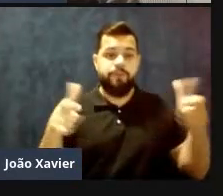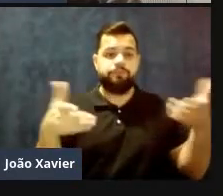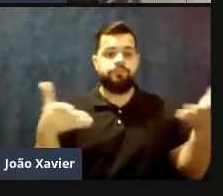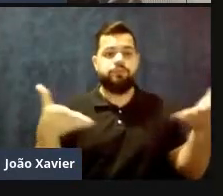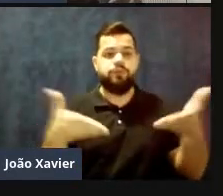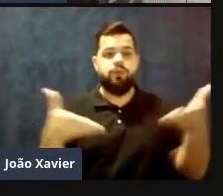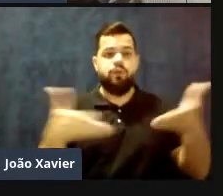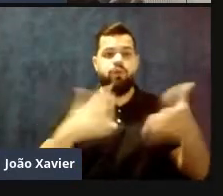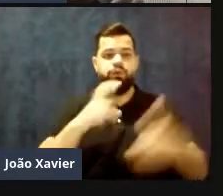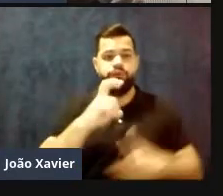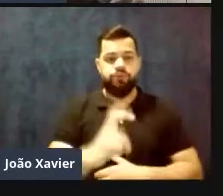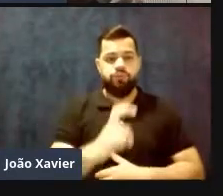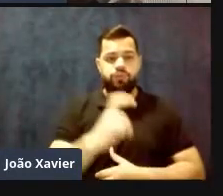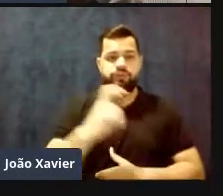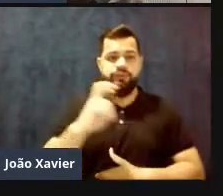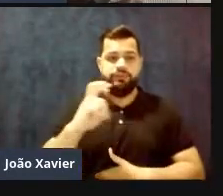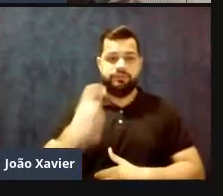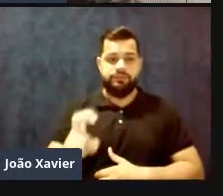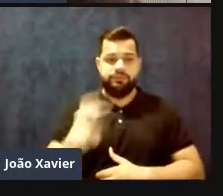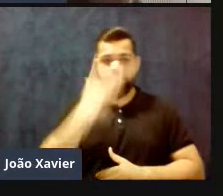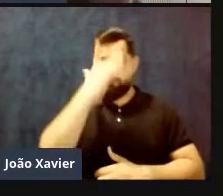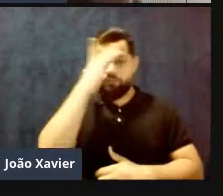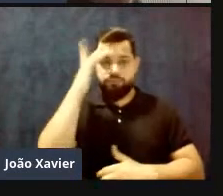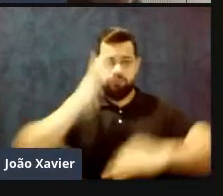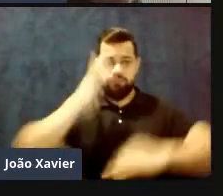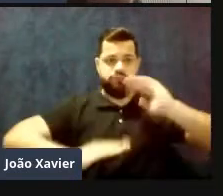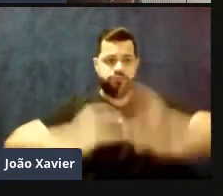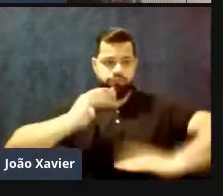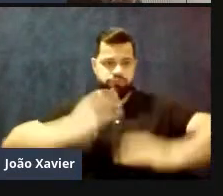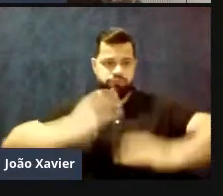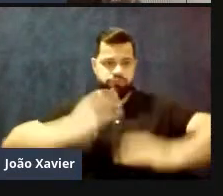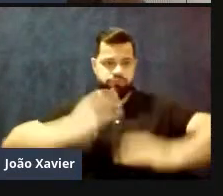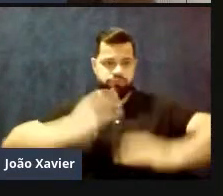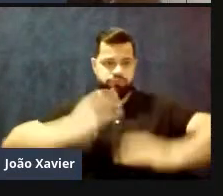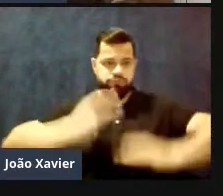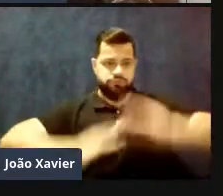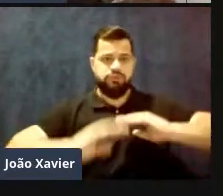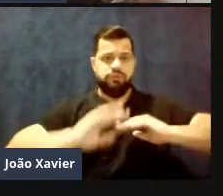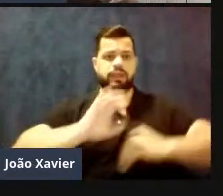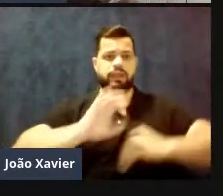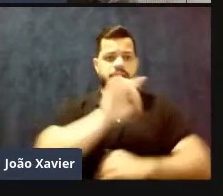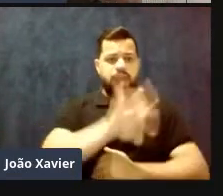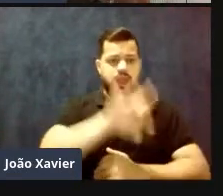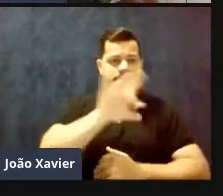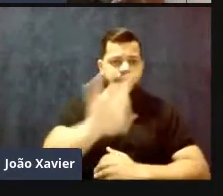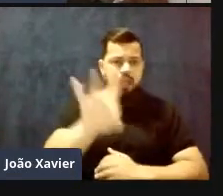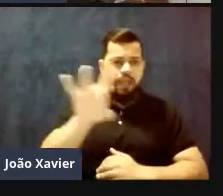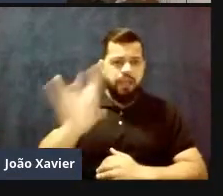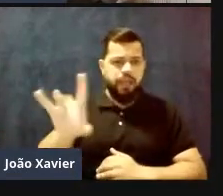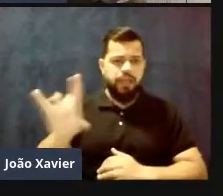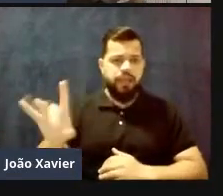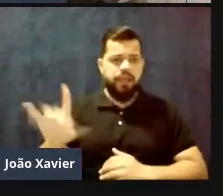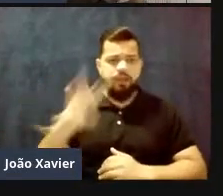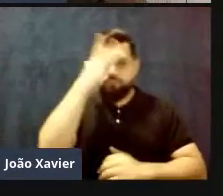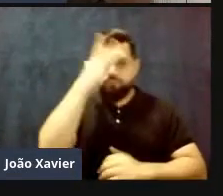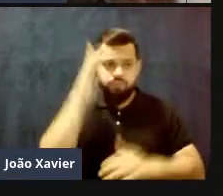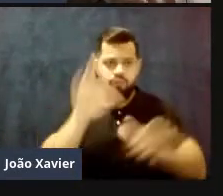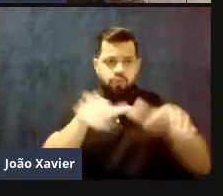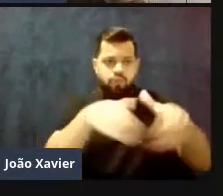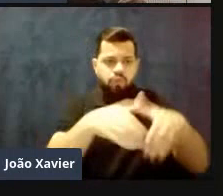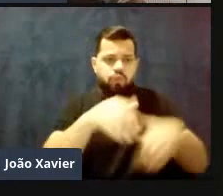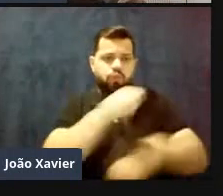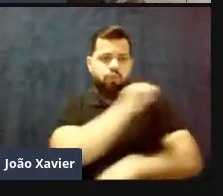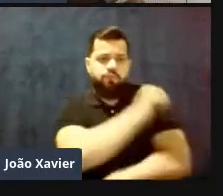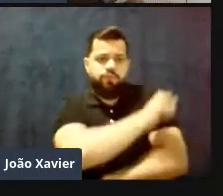55 colaboradores na equipe. Cada pessoa que faz parte desse composto, então a equipe de enfermagem, a equipe de fisioterapia, a equipe